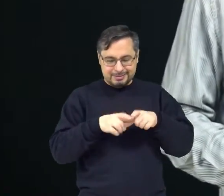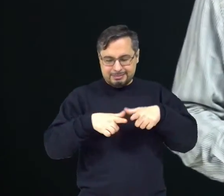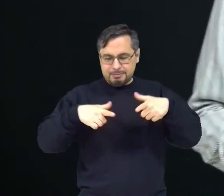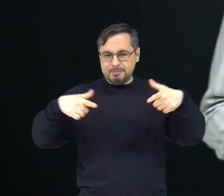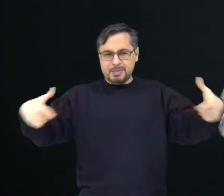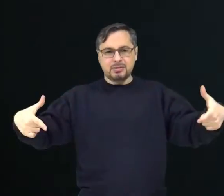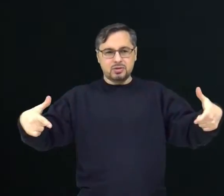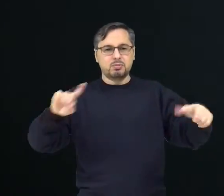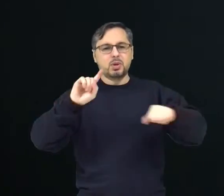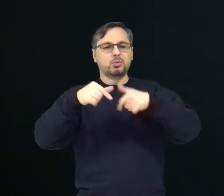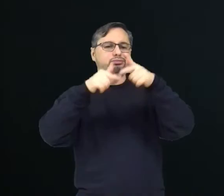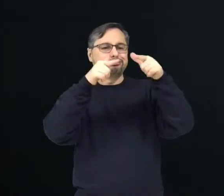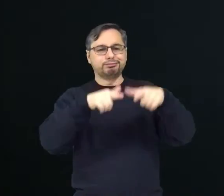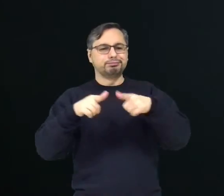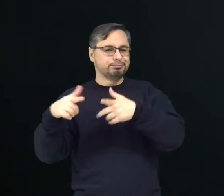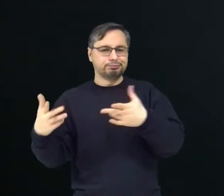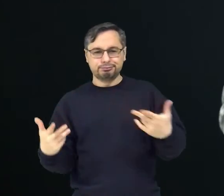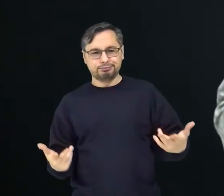Raciocine comigo.